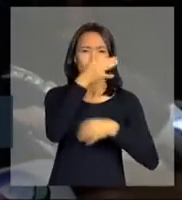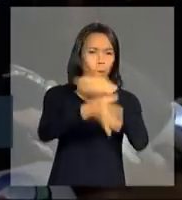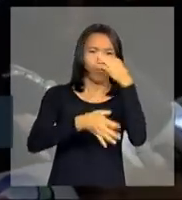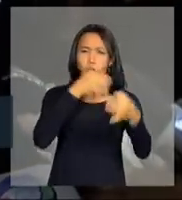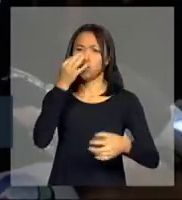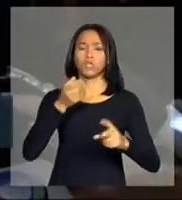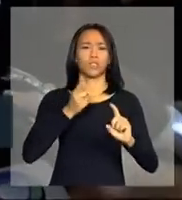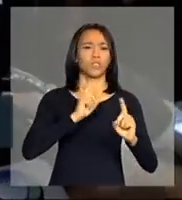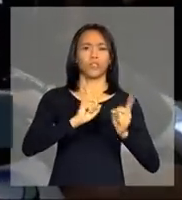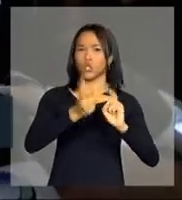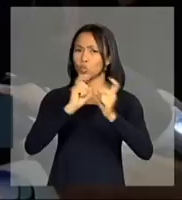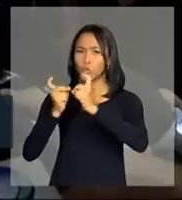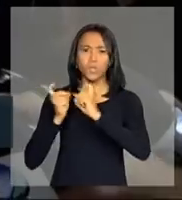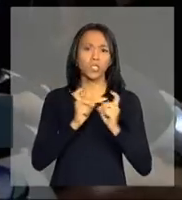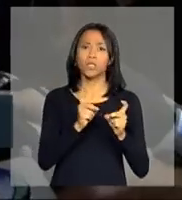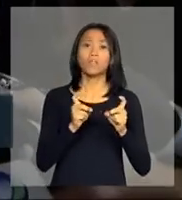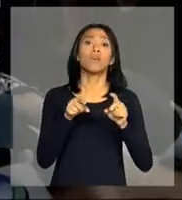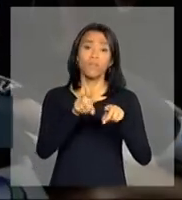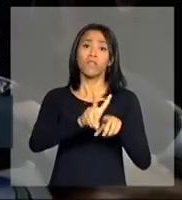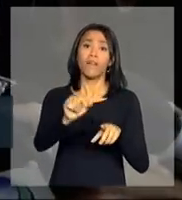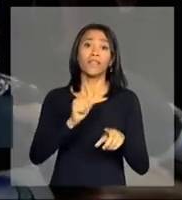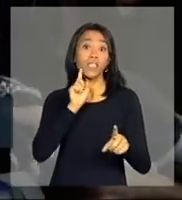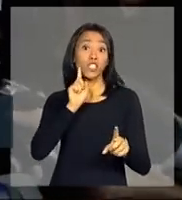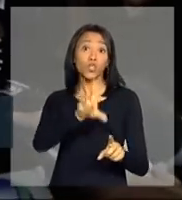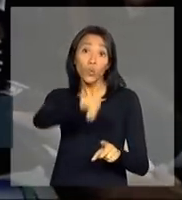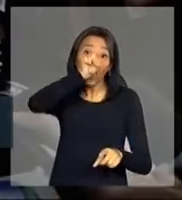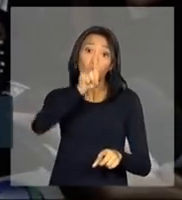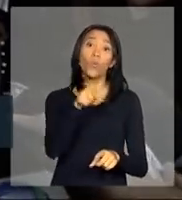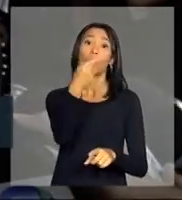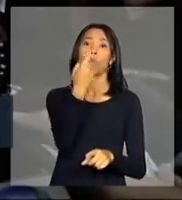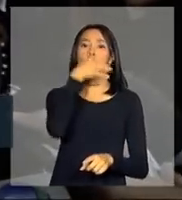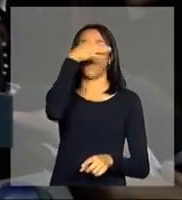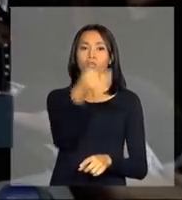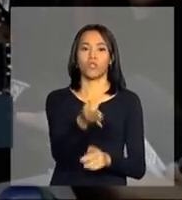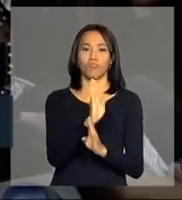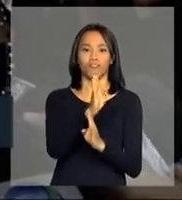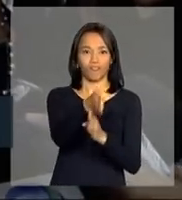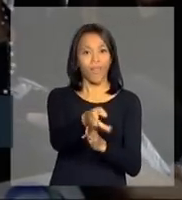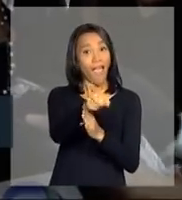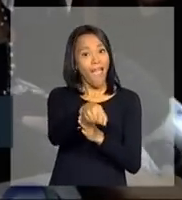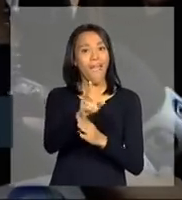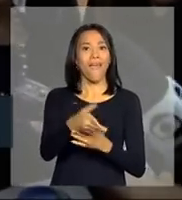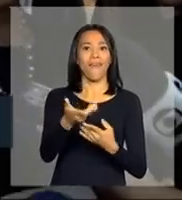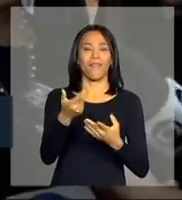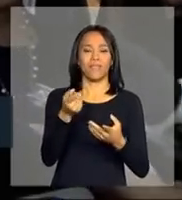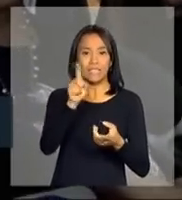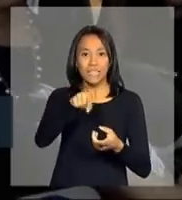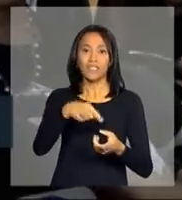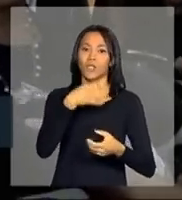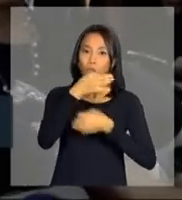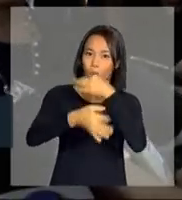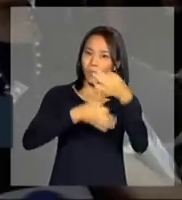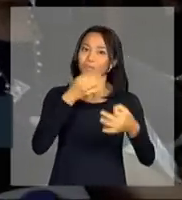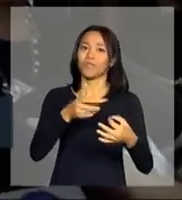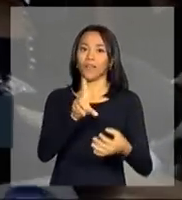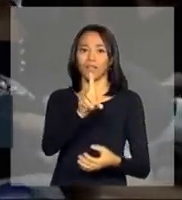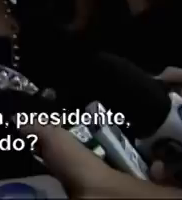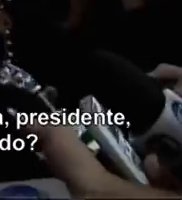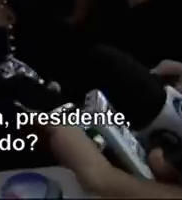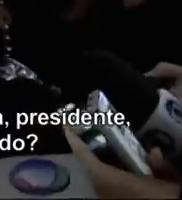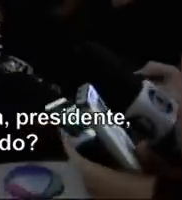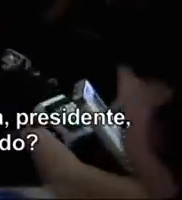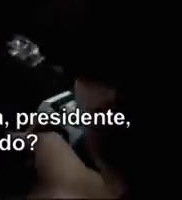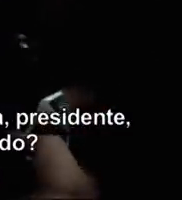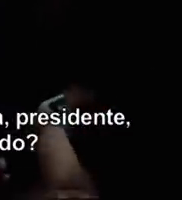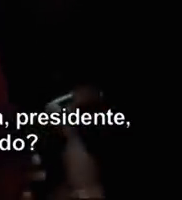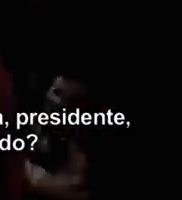discutidas, e você vai ter de chegar a um consenso. É essa a arte da democracia, Tânia querida.